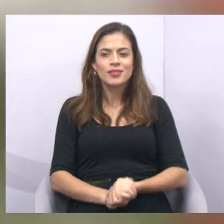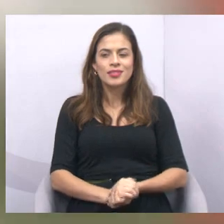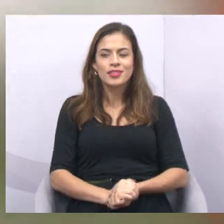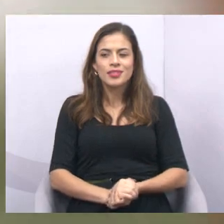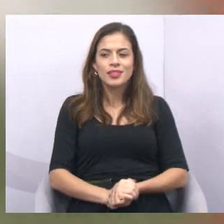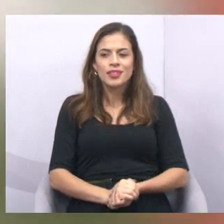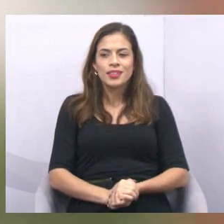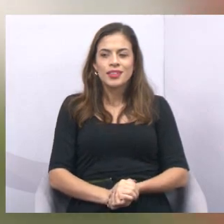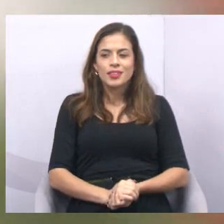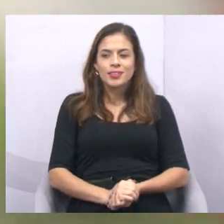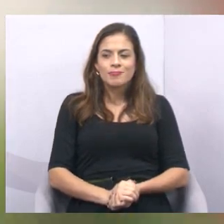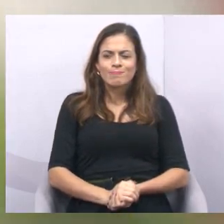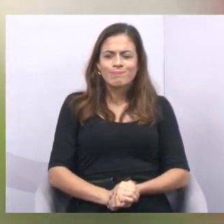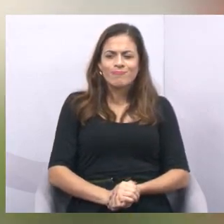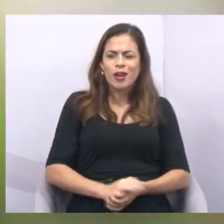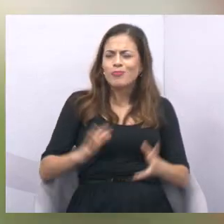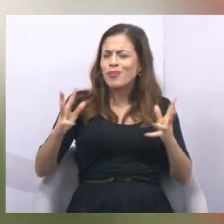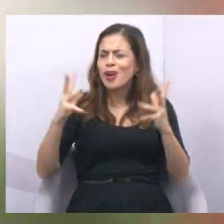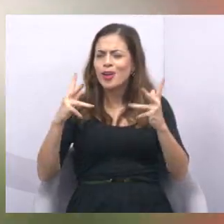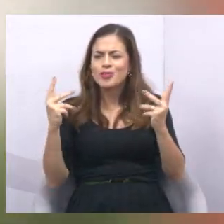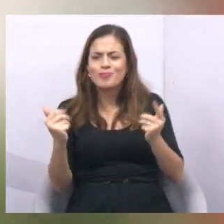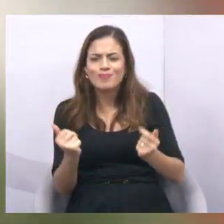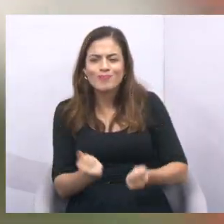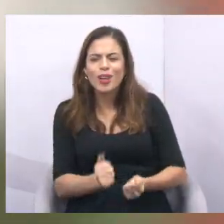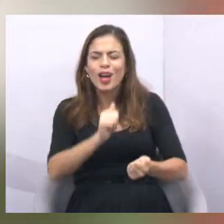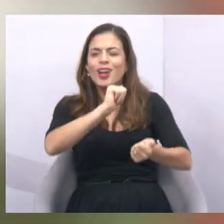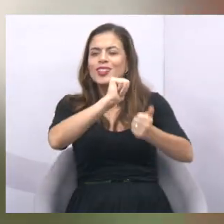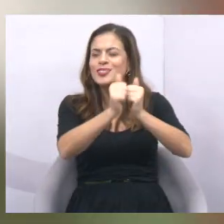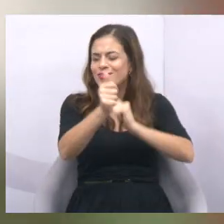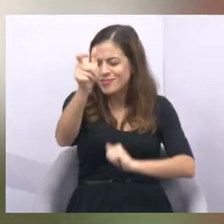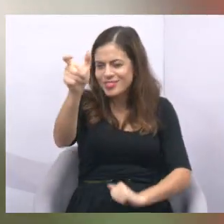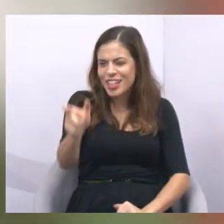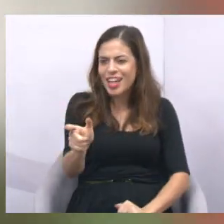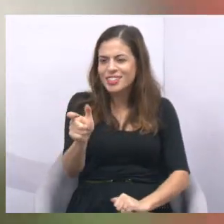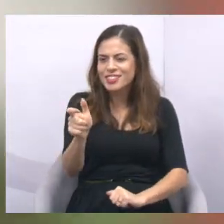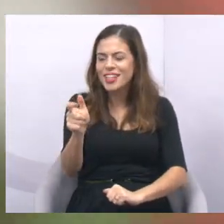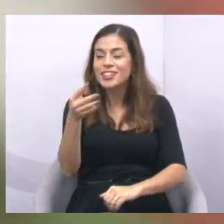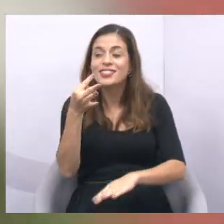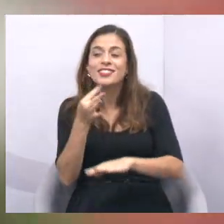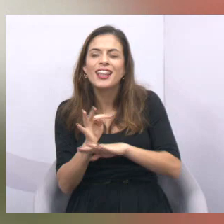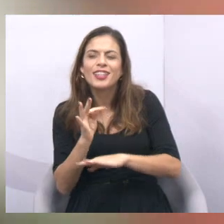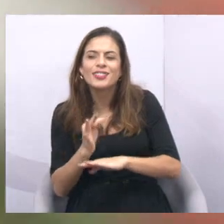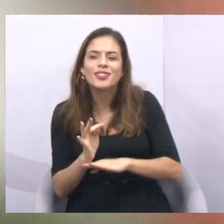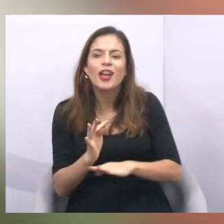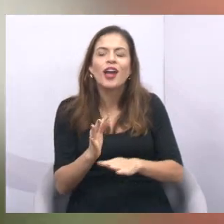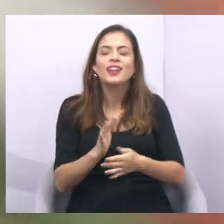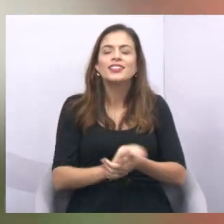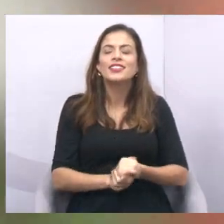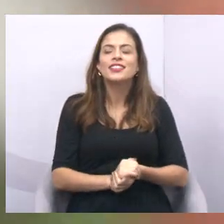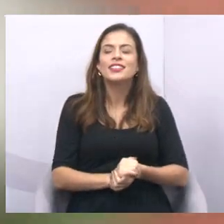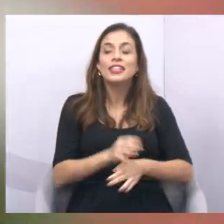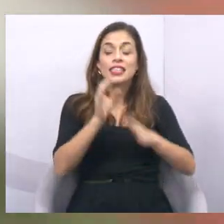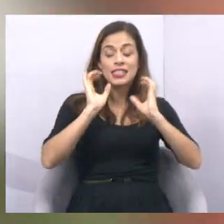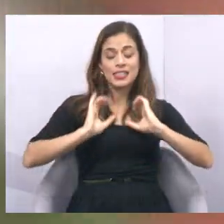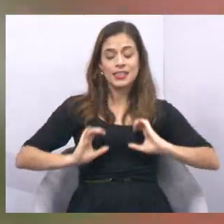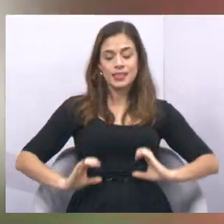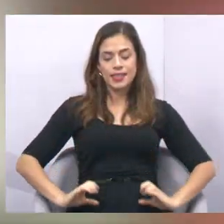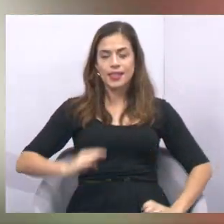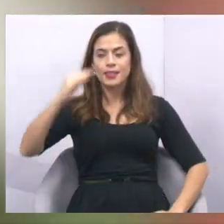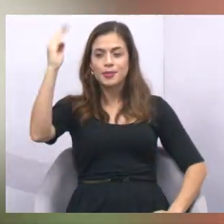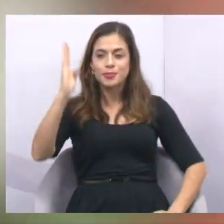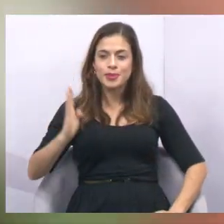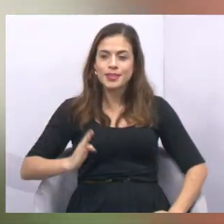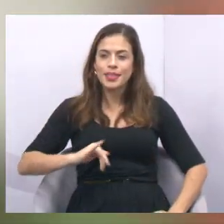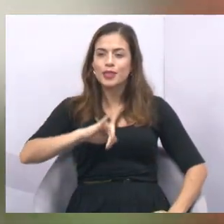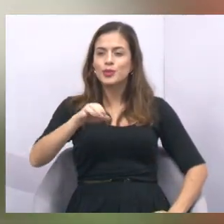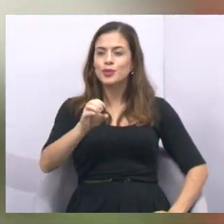esse extraordinário atleta, técnico e cidadão brasileiro José Edivar